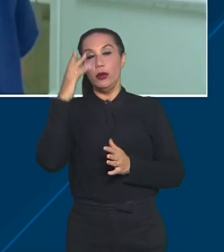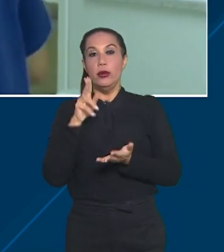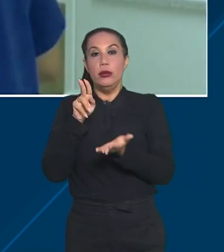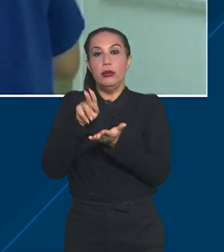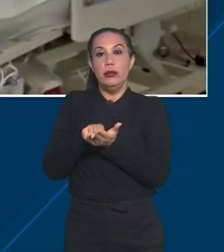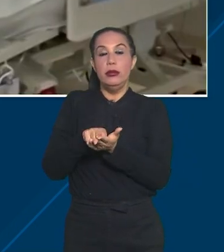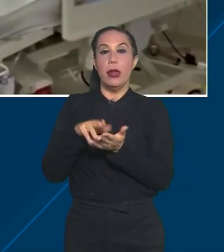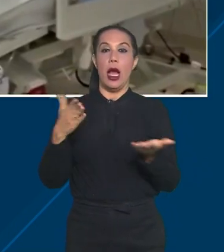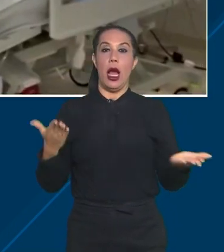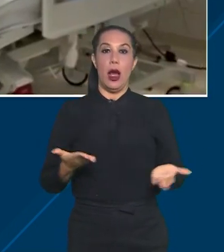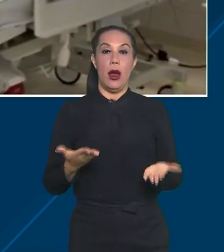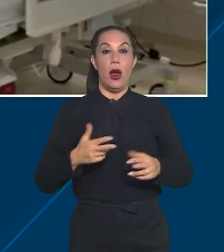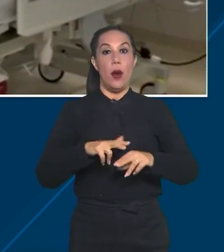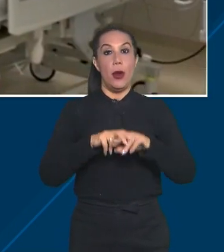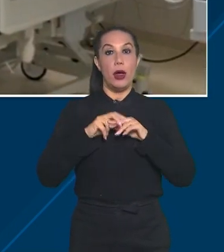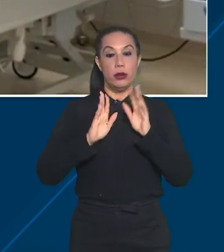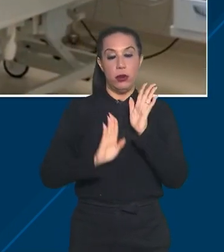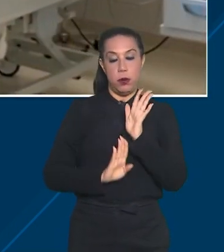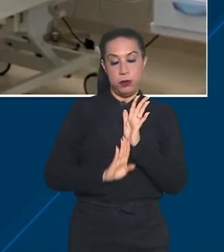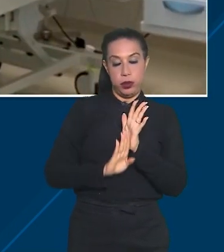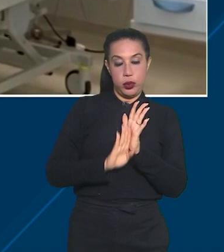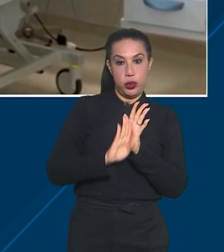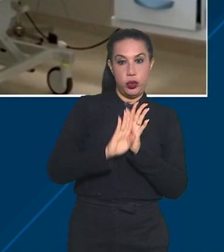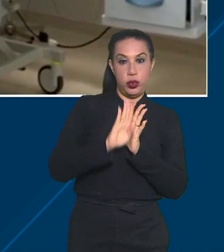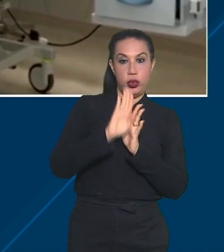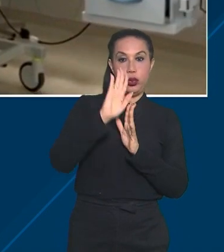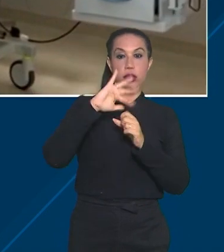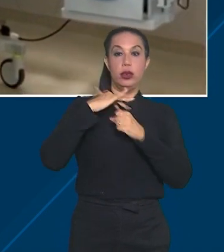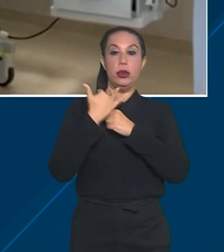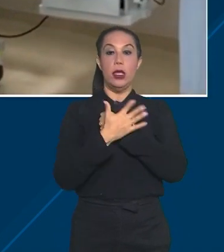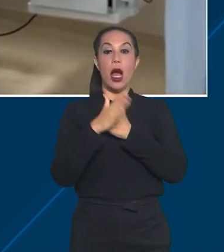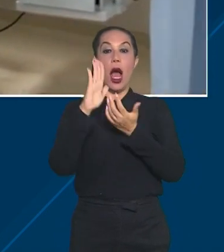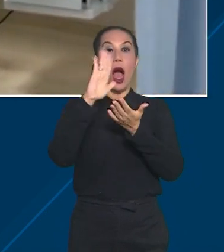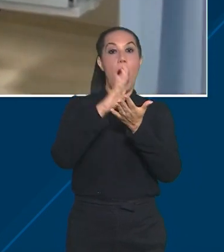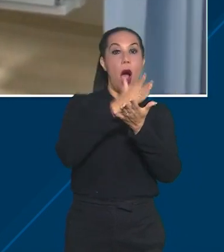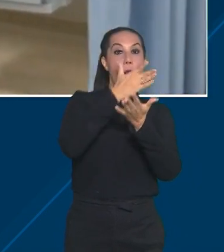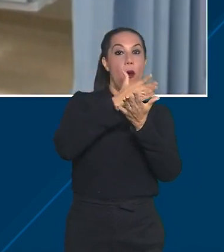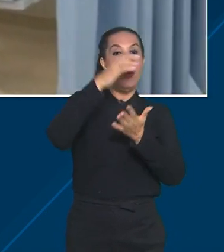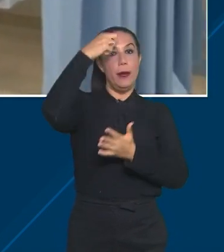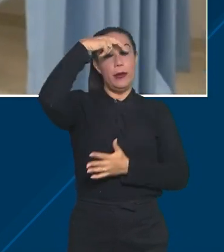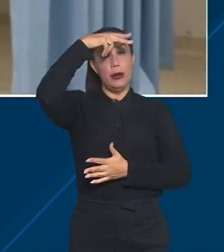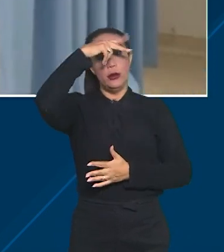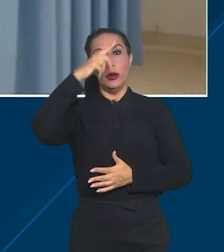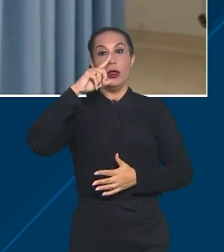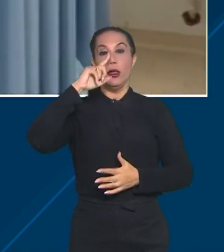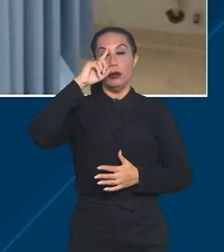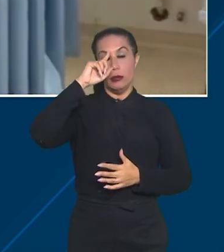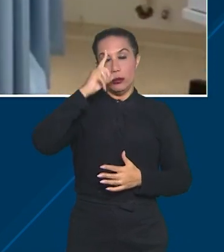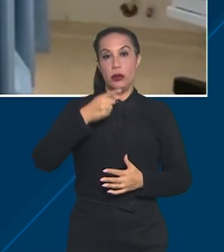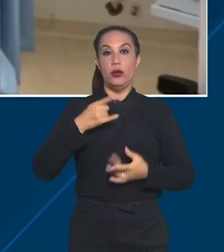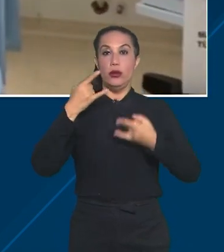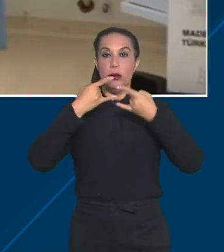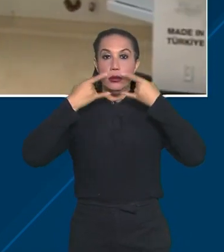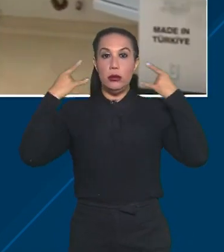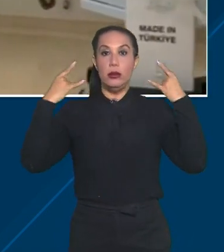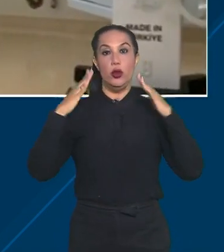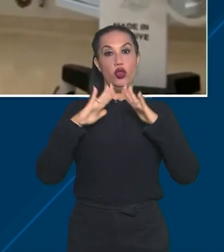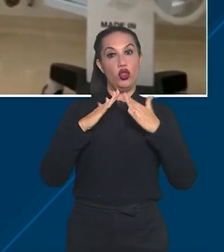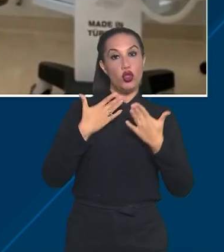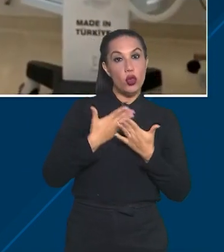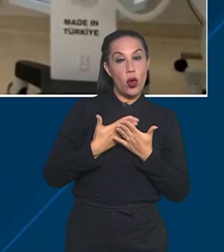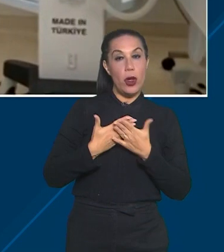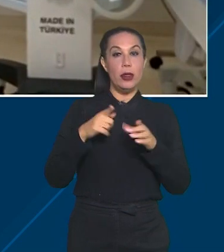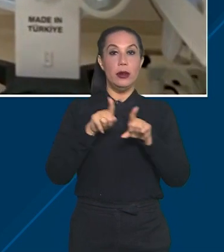no momento. Por causa desse aumento de casos, algumas prefeituras reforçaram a recomendação do uso de máscara, especialmente em escolas e unidades